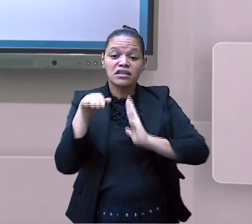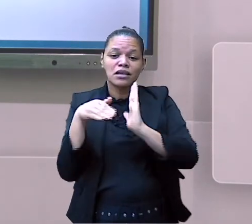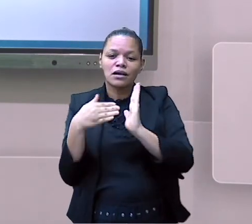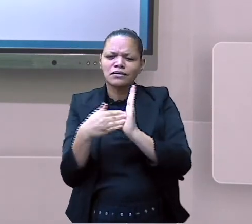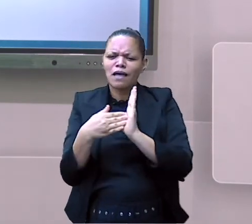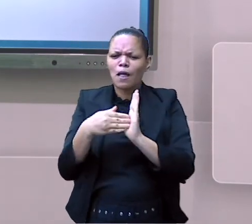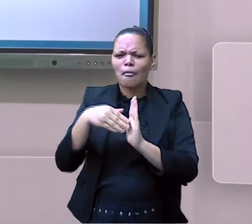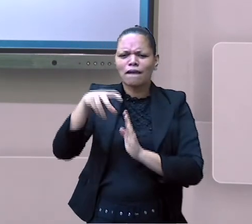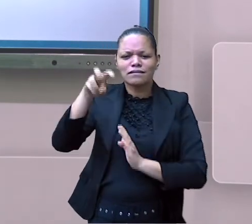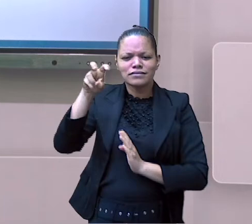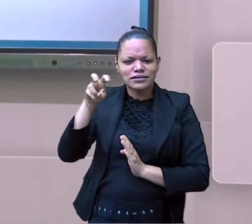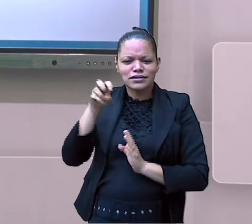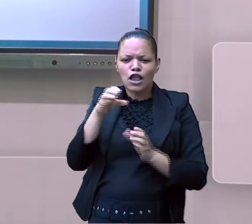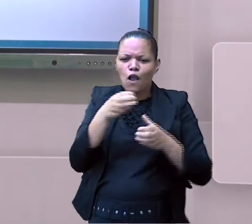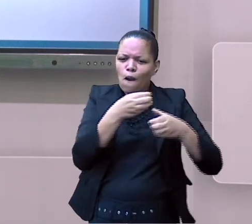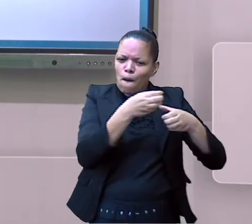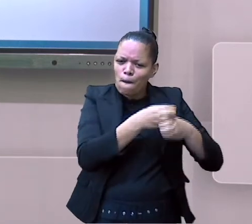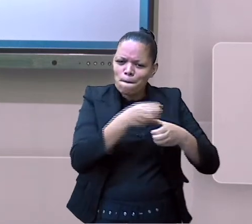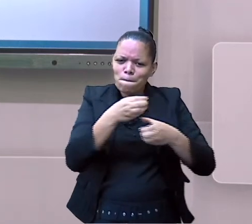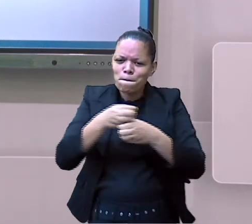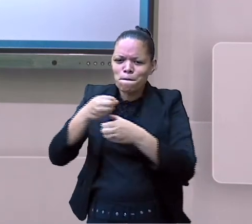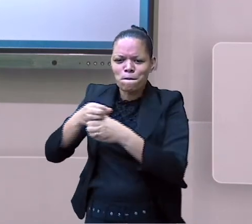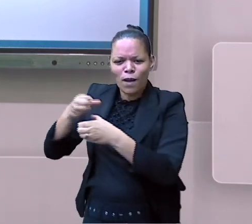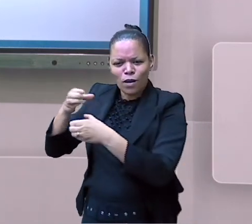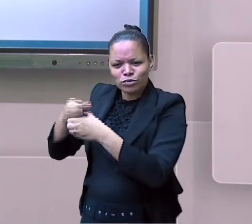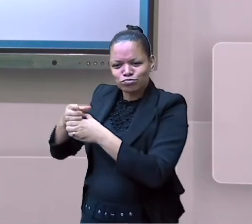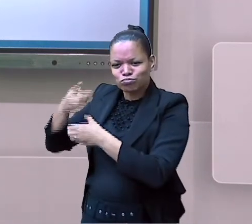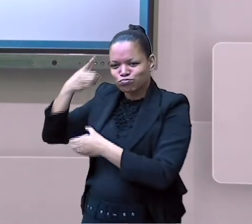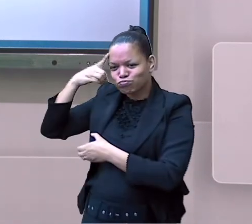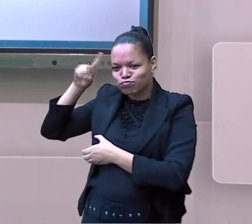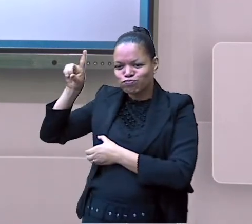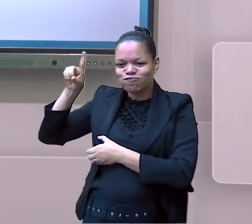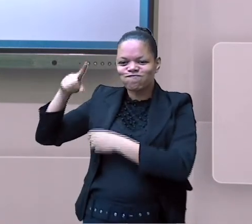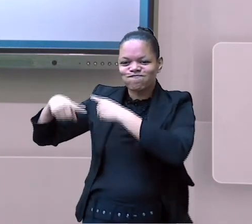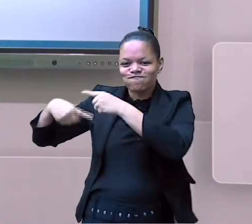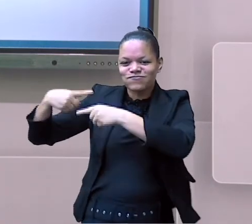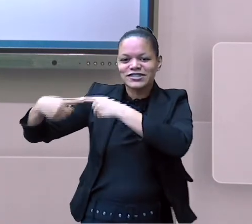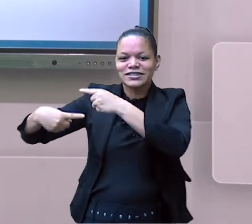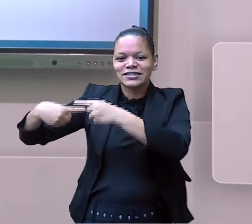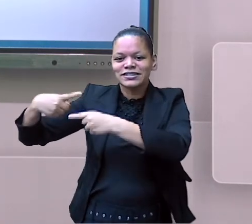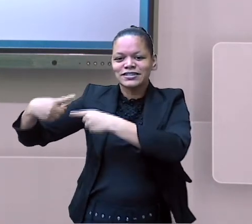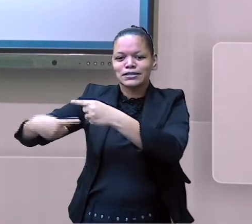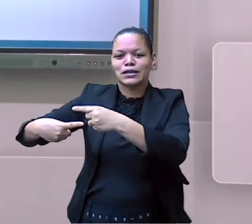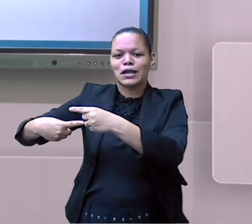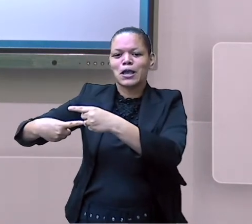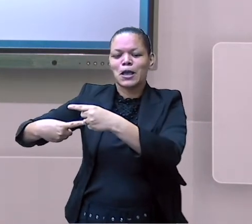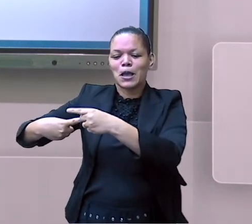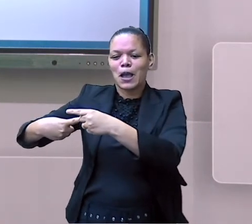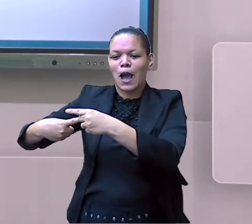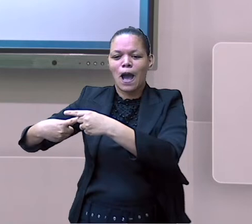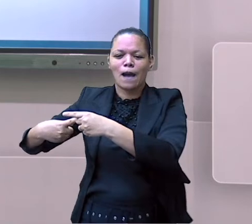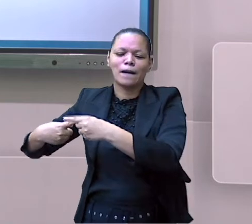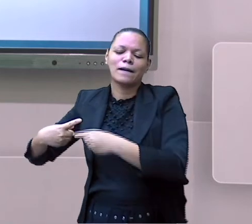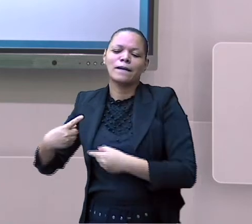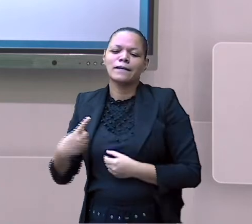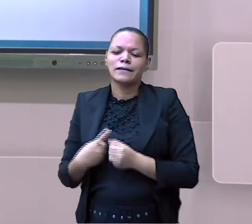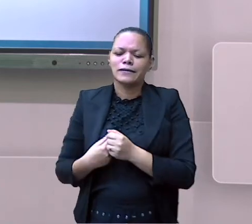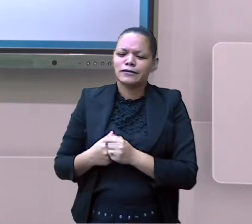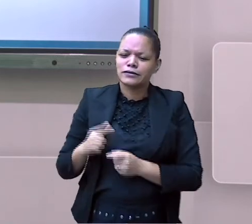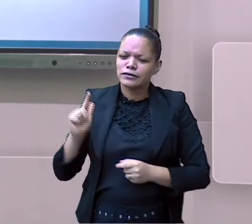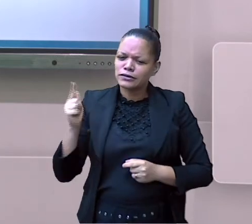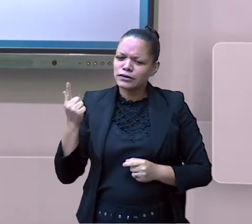esse conhecimento, a quantidade e intercalar nas refeições do nosso